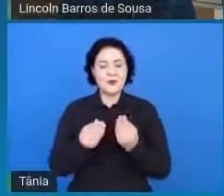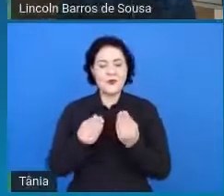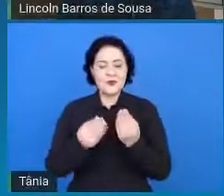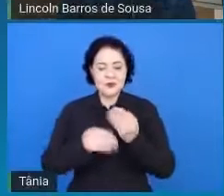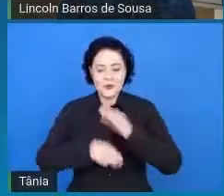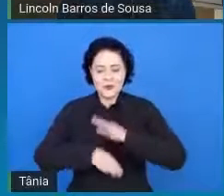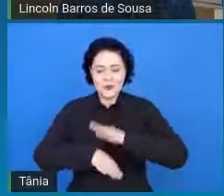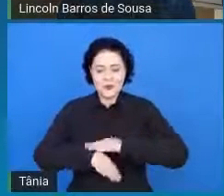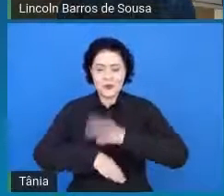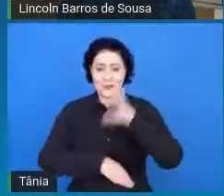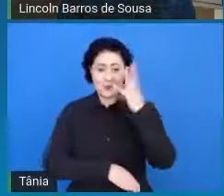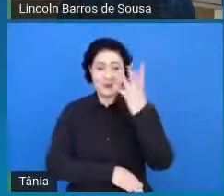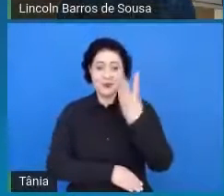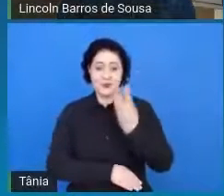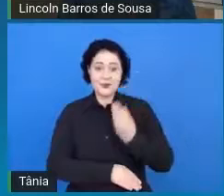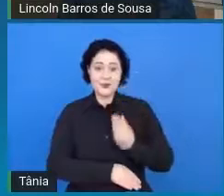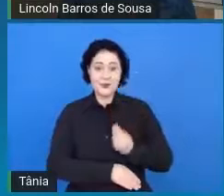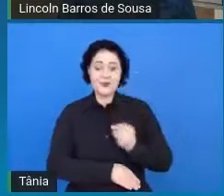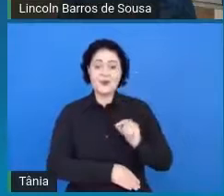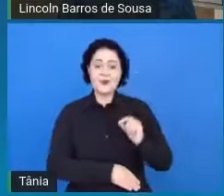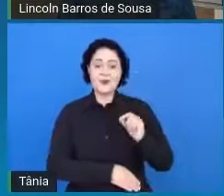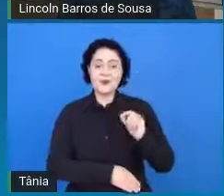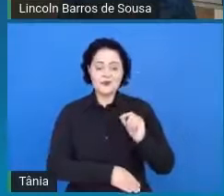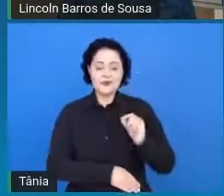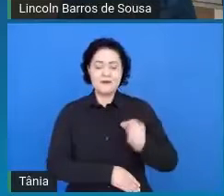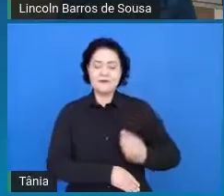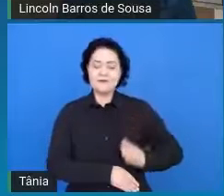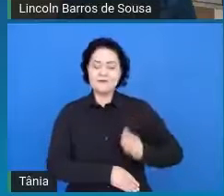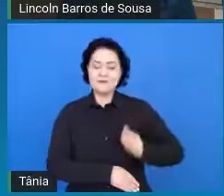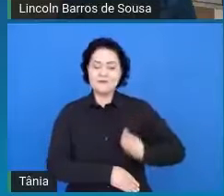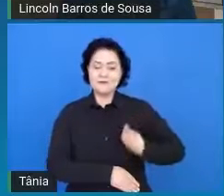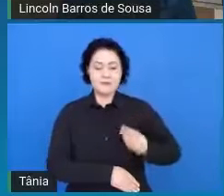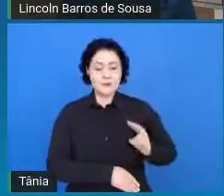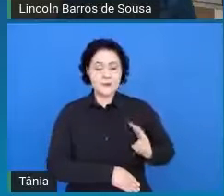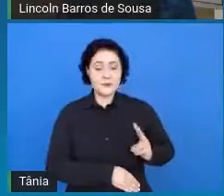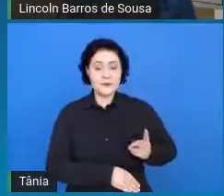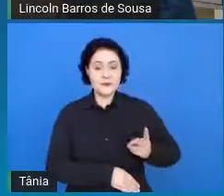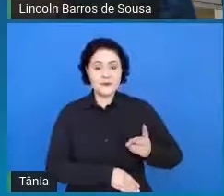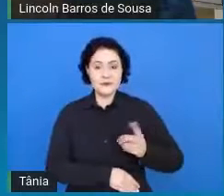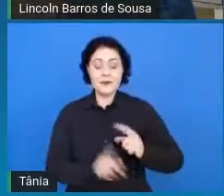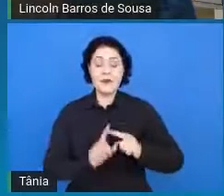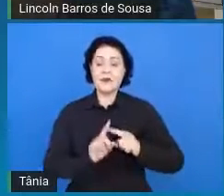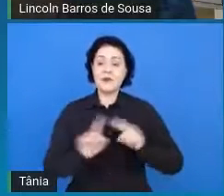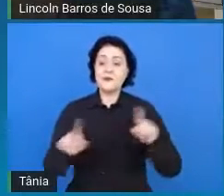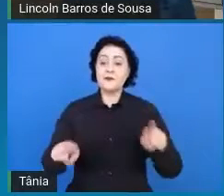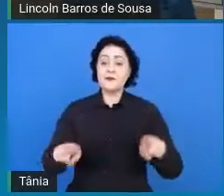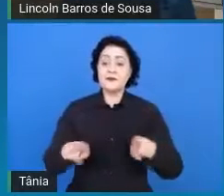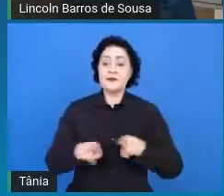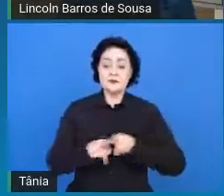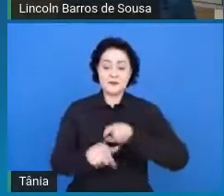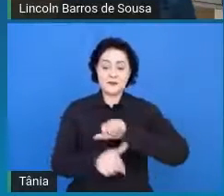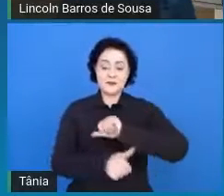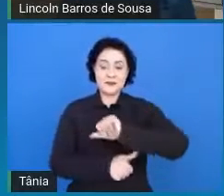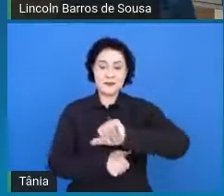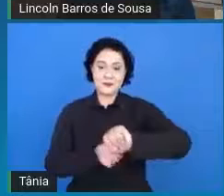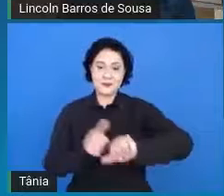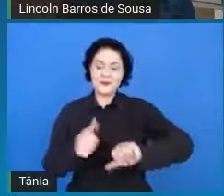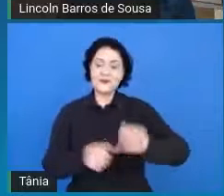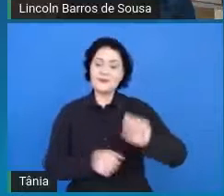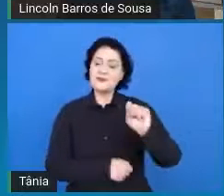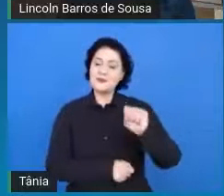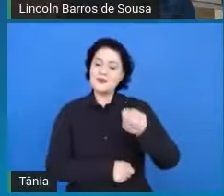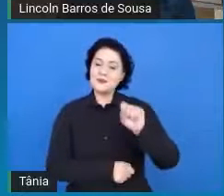Espírita ele foi-se mantendo mas ao mesmo tempo modificando-se